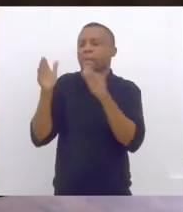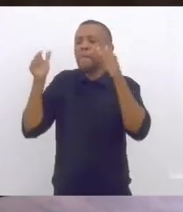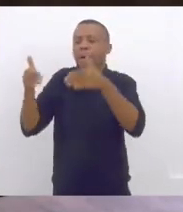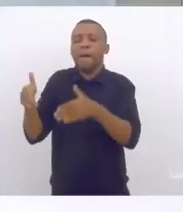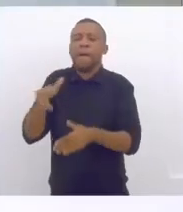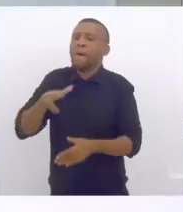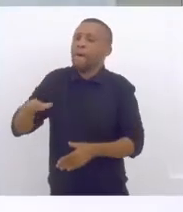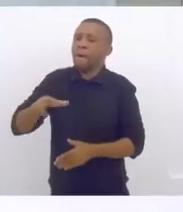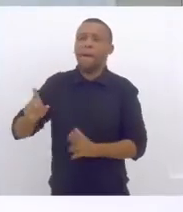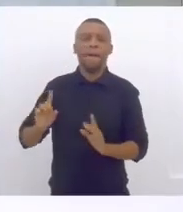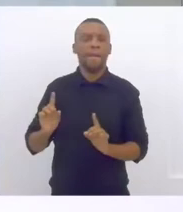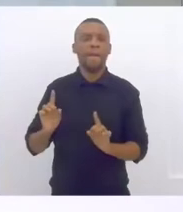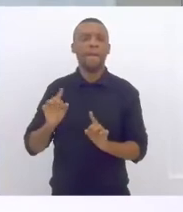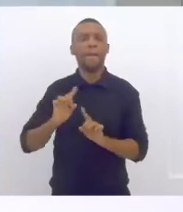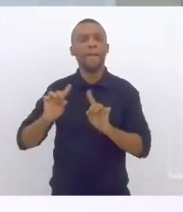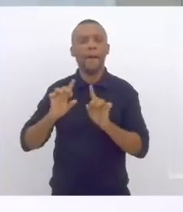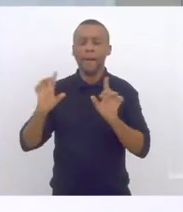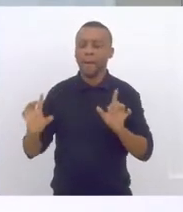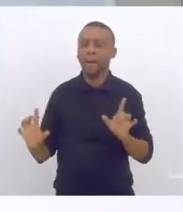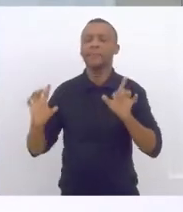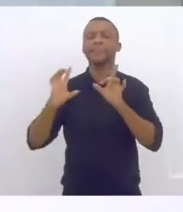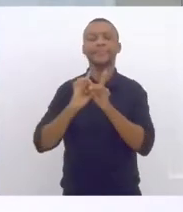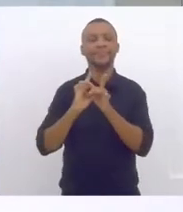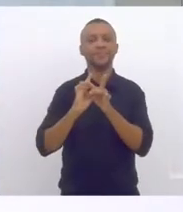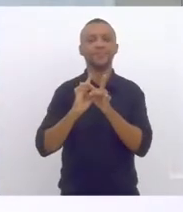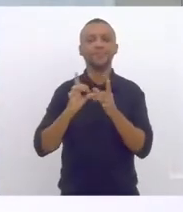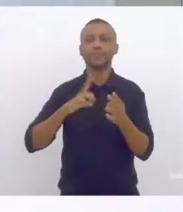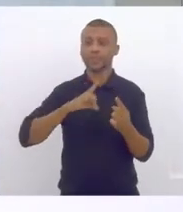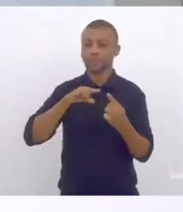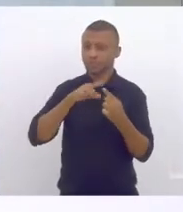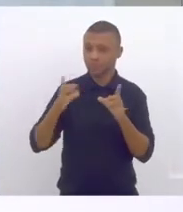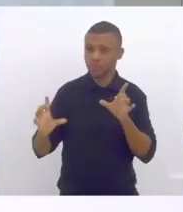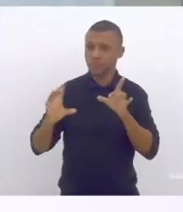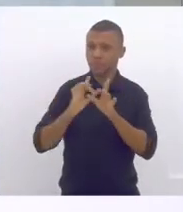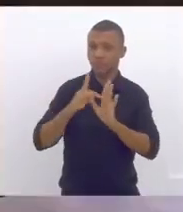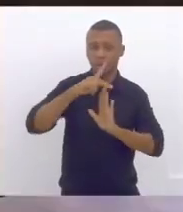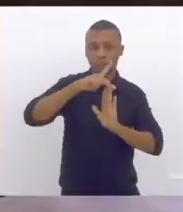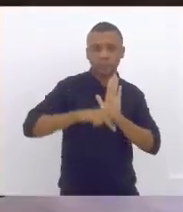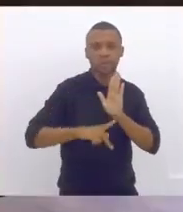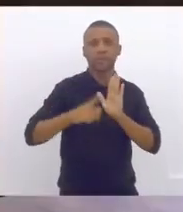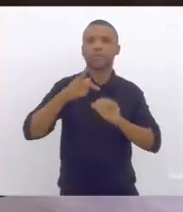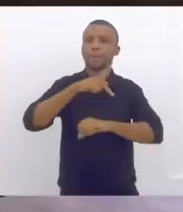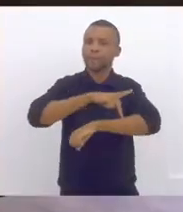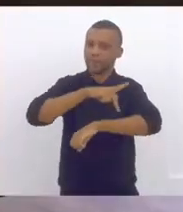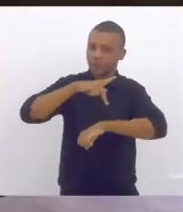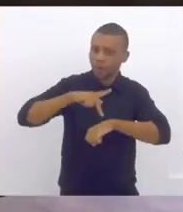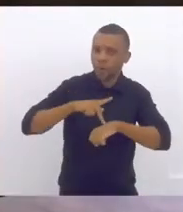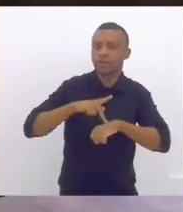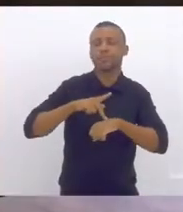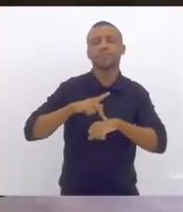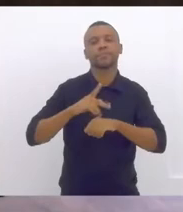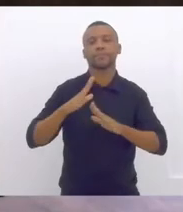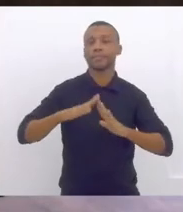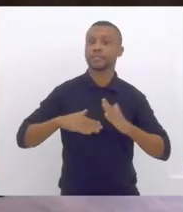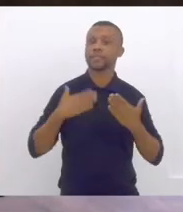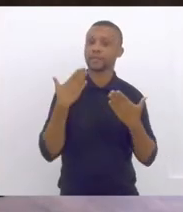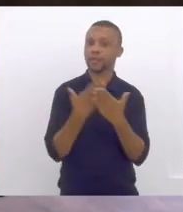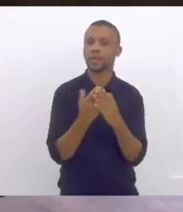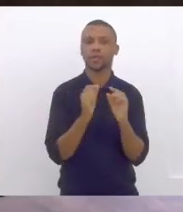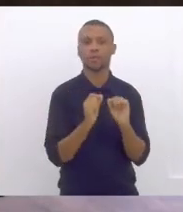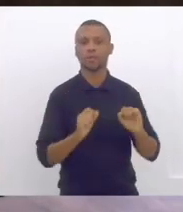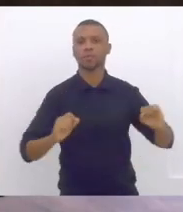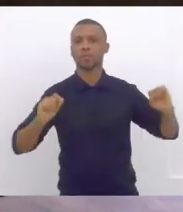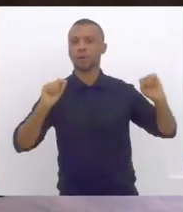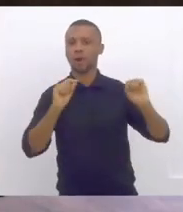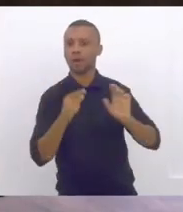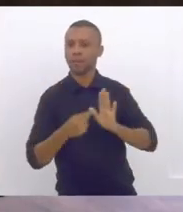componente curricular, mas integra, busca integrar o projeto pedagógico da escola, enfrentando